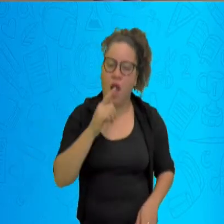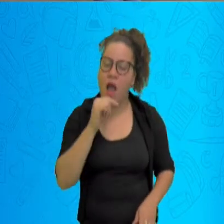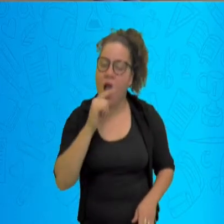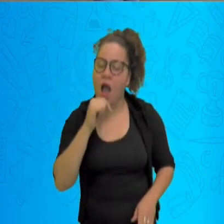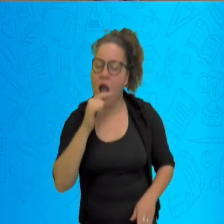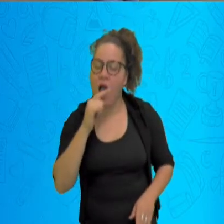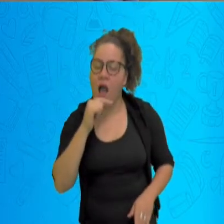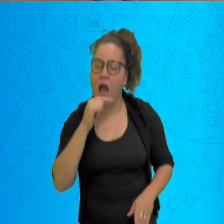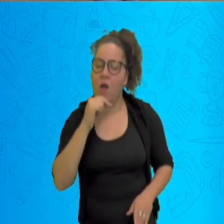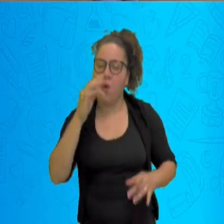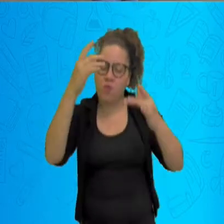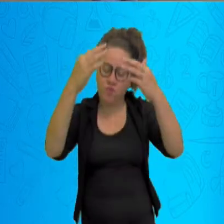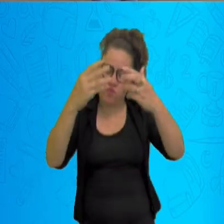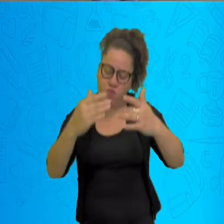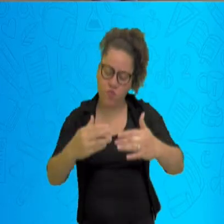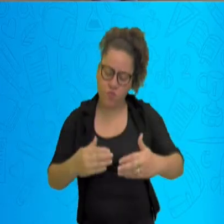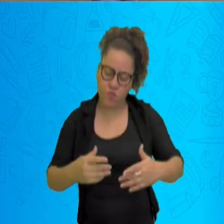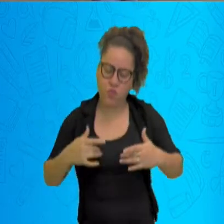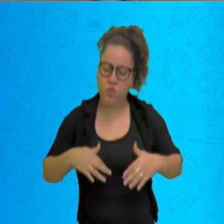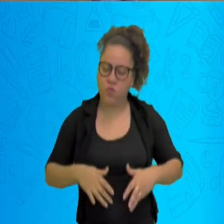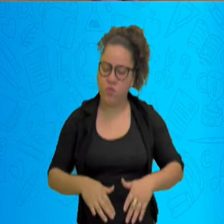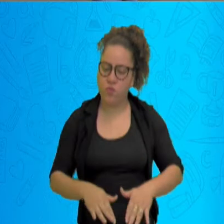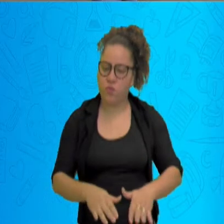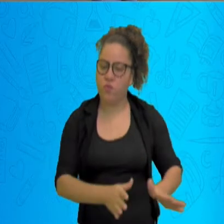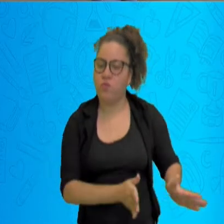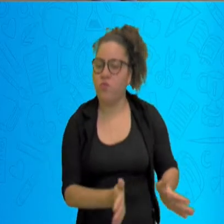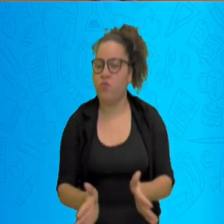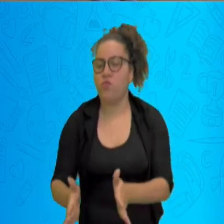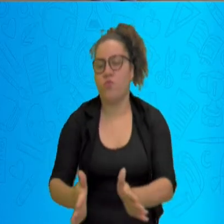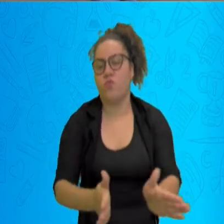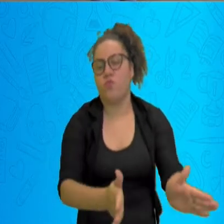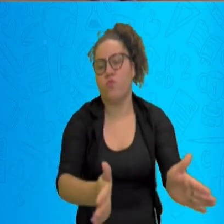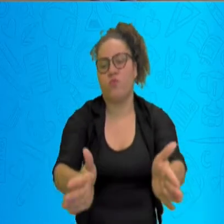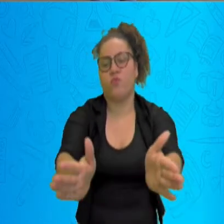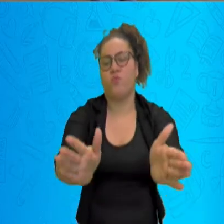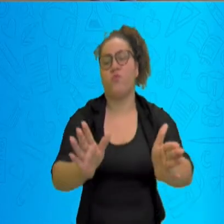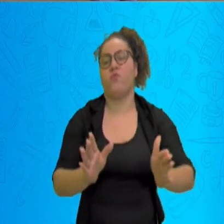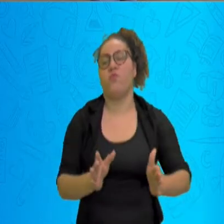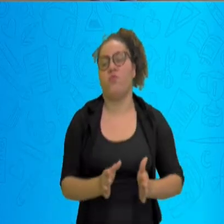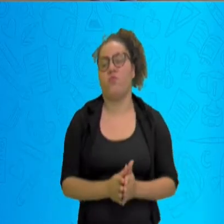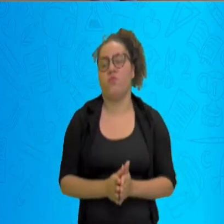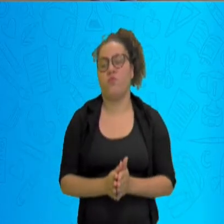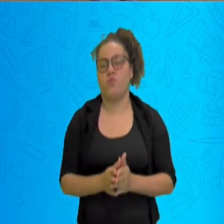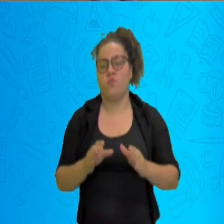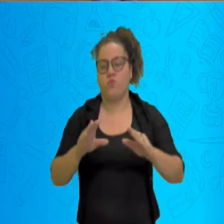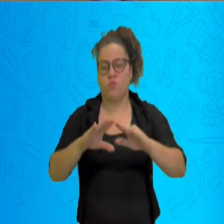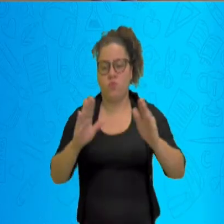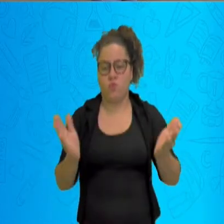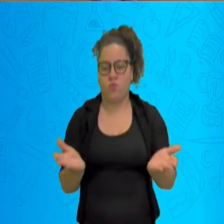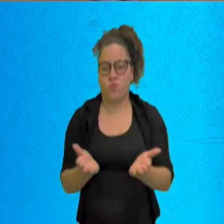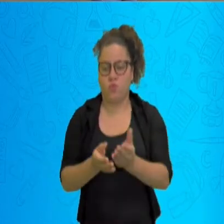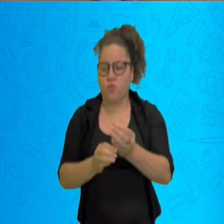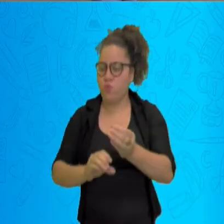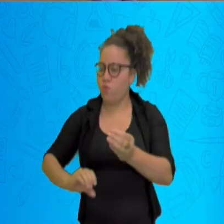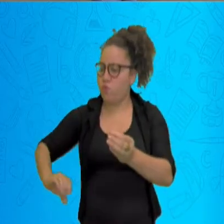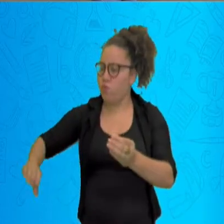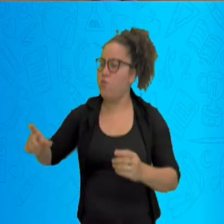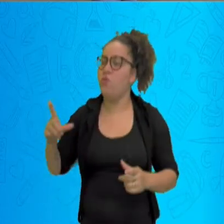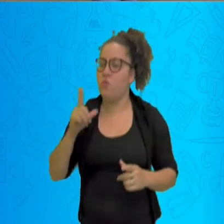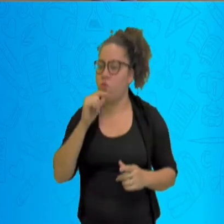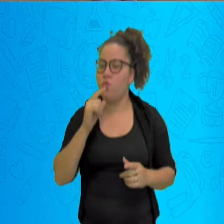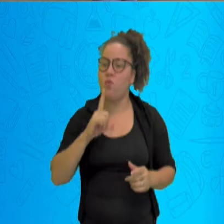naturalmente, ela não vai transbordar e vai descer pelo encanamento. Então, o que